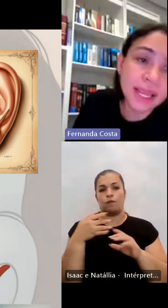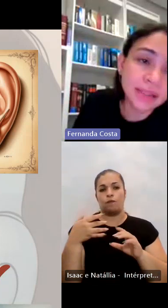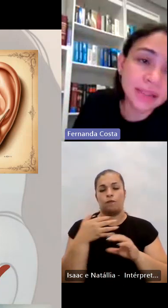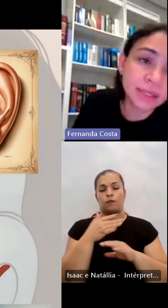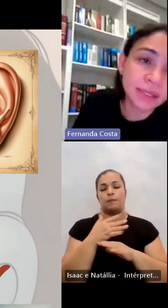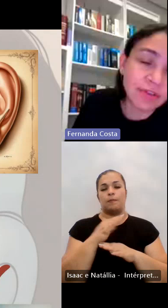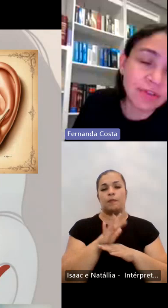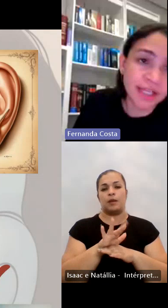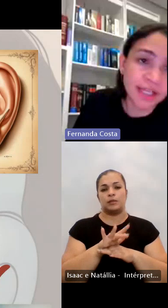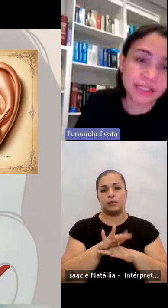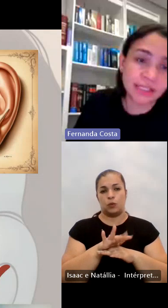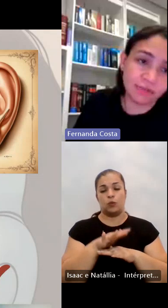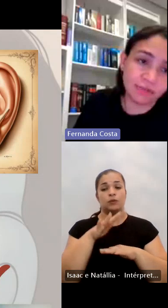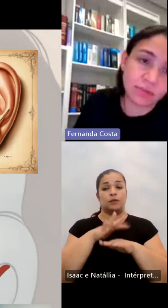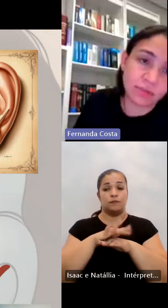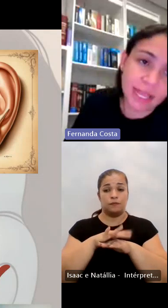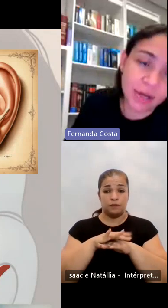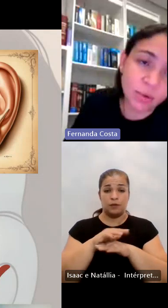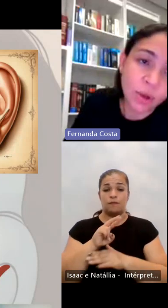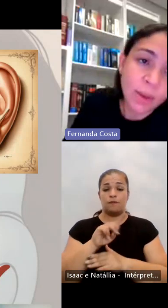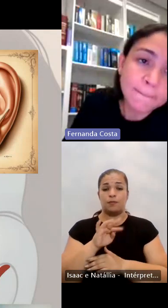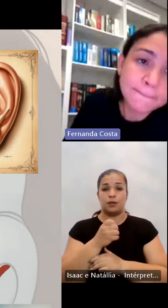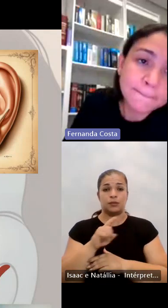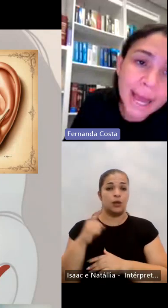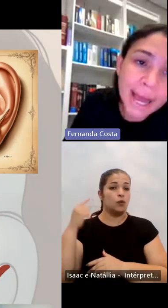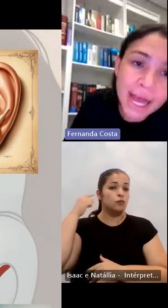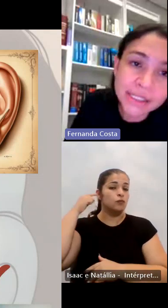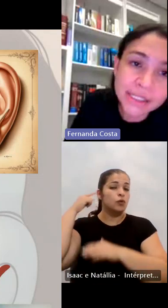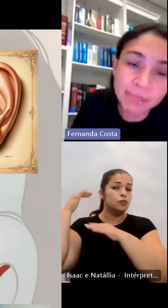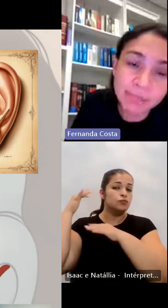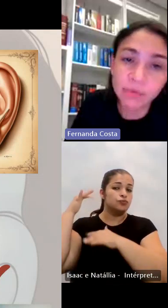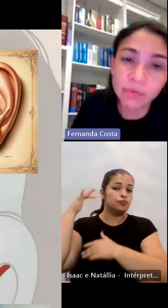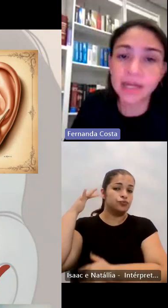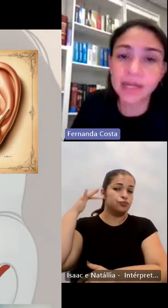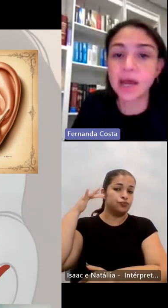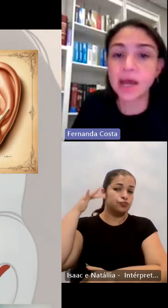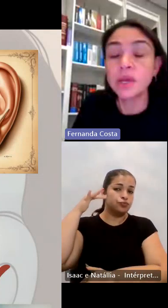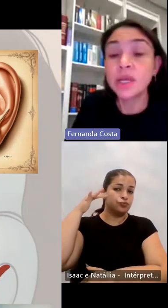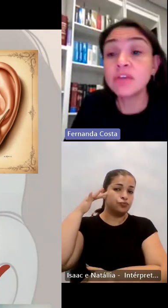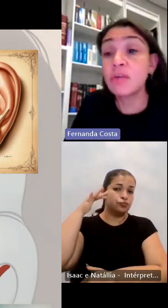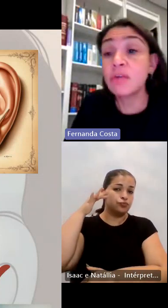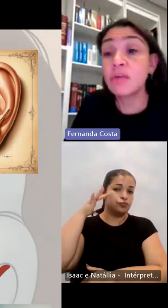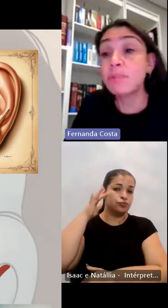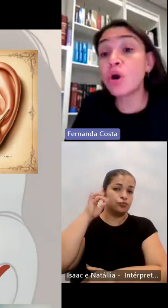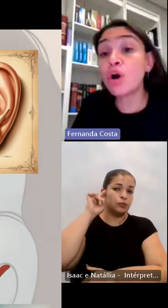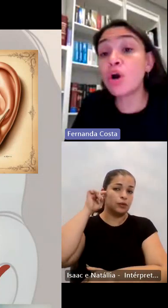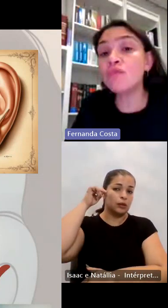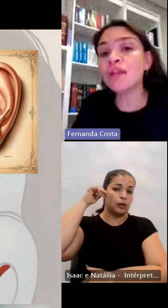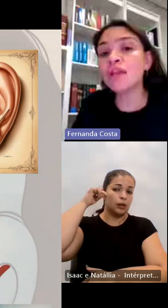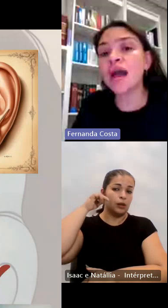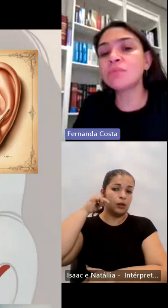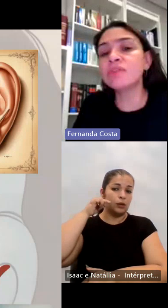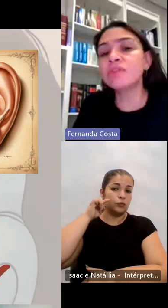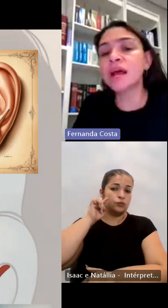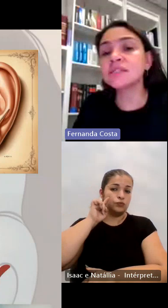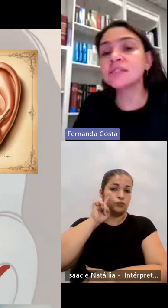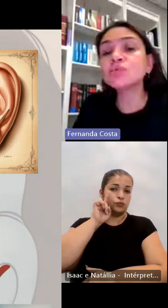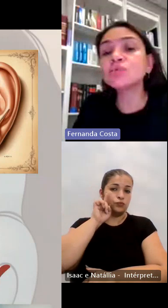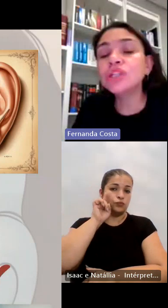elas entram através desse pavilhão externo, passa pelo canal e vão provocar